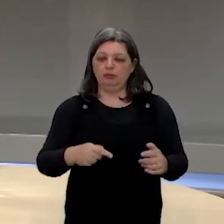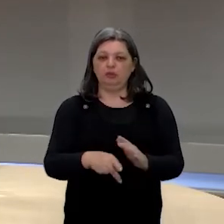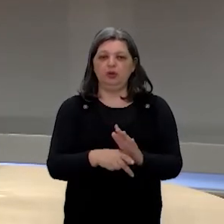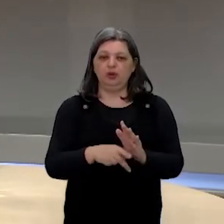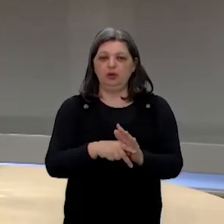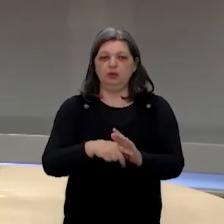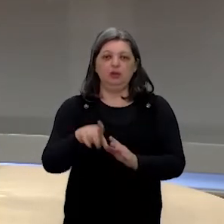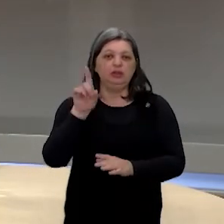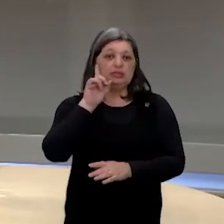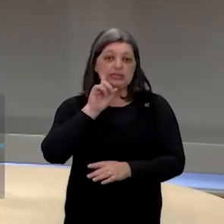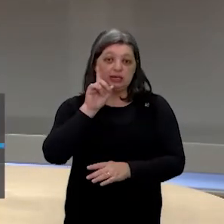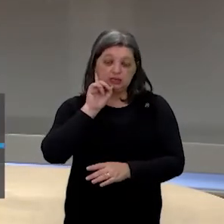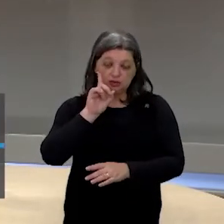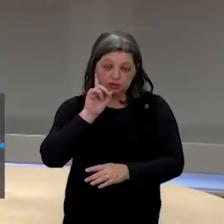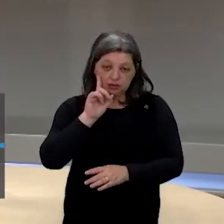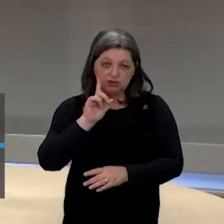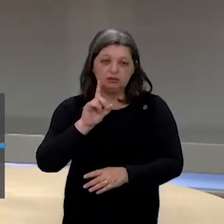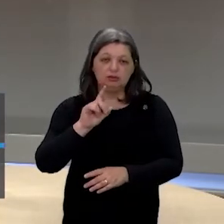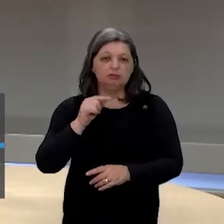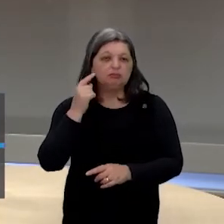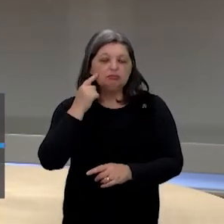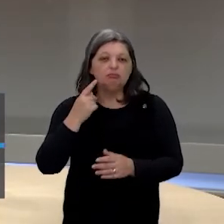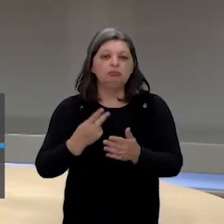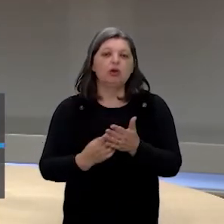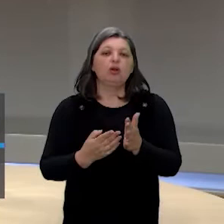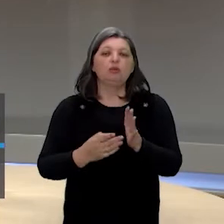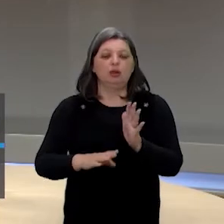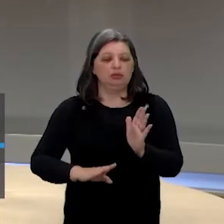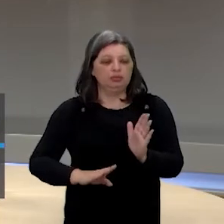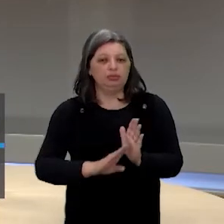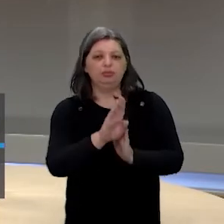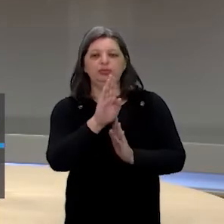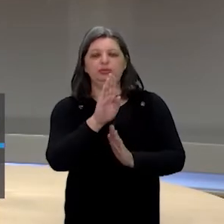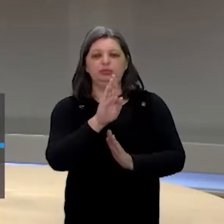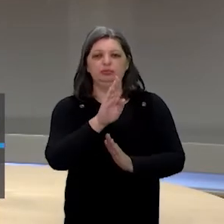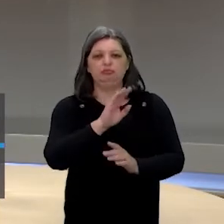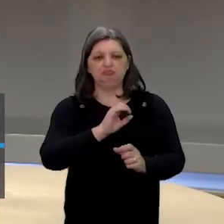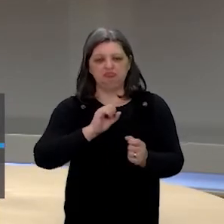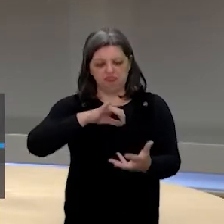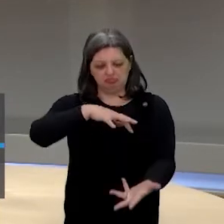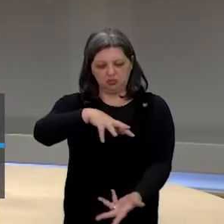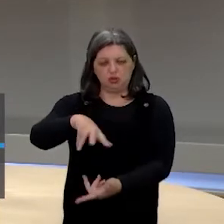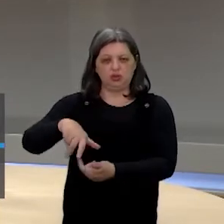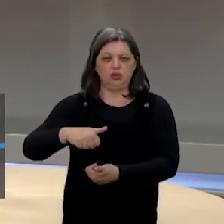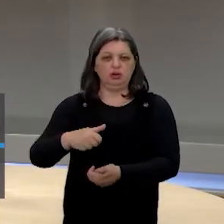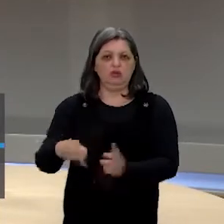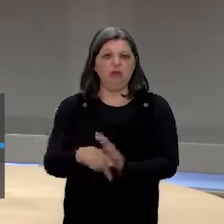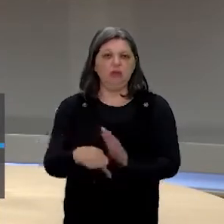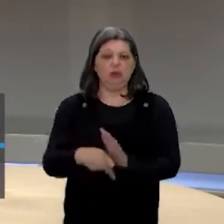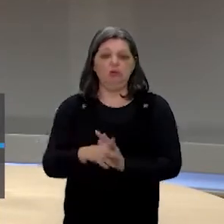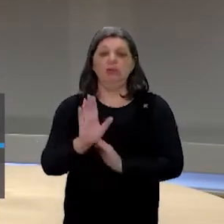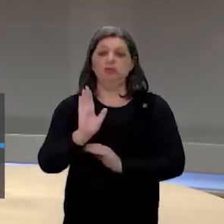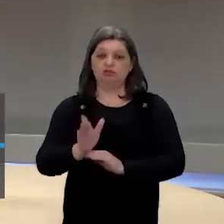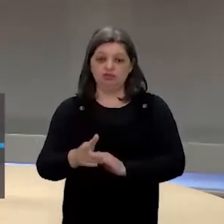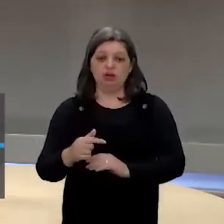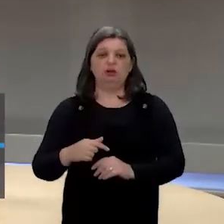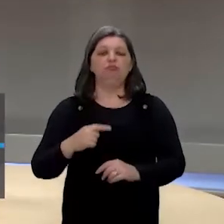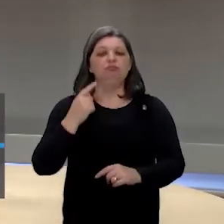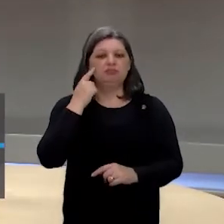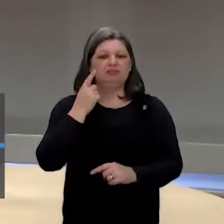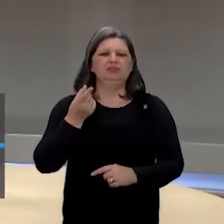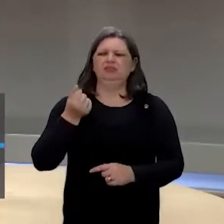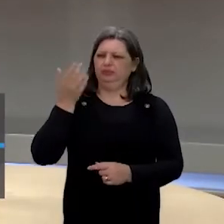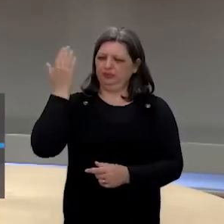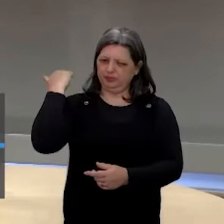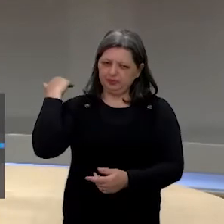América, que estava ali despontando como grande potência mundial, né? Essa posição que eles já estavam ali galgando